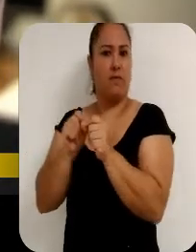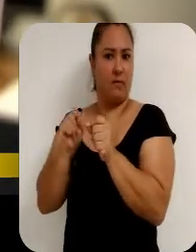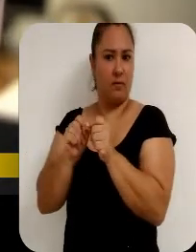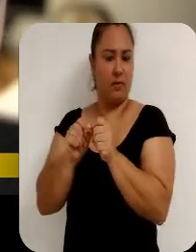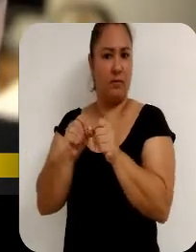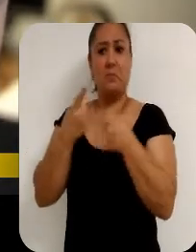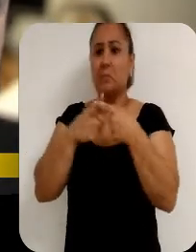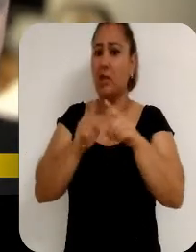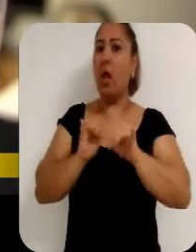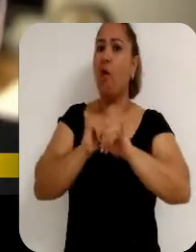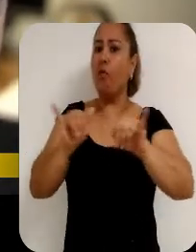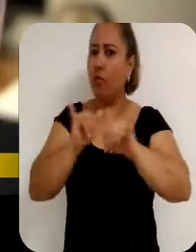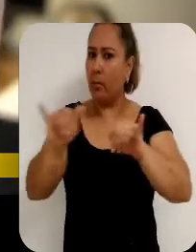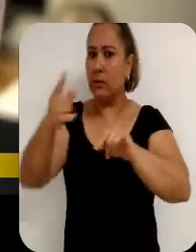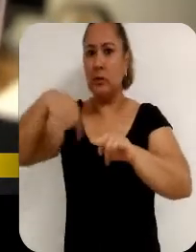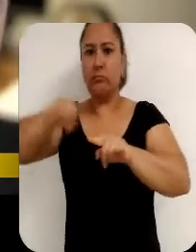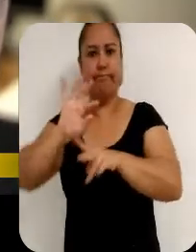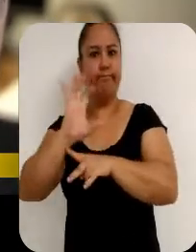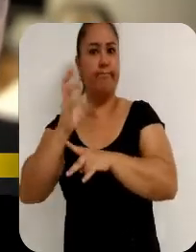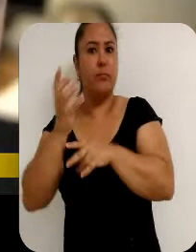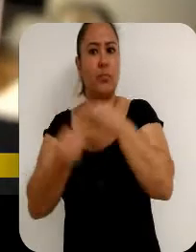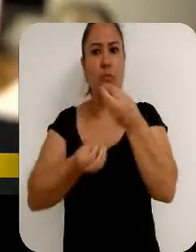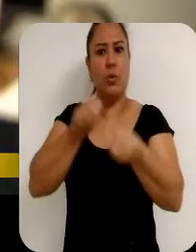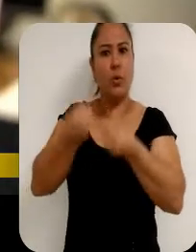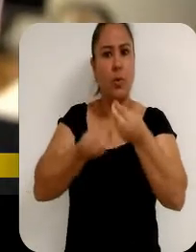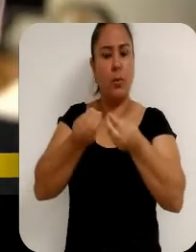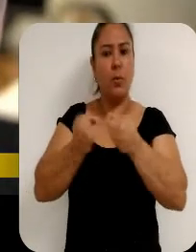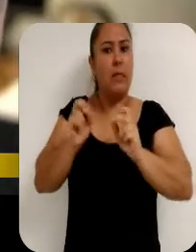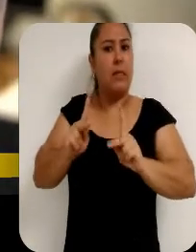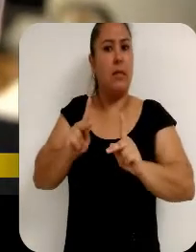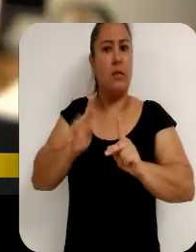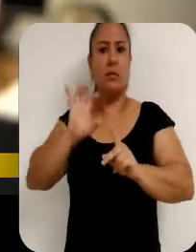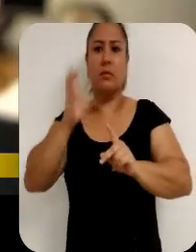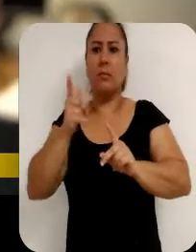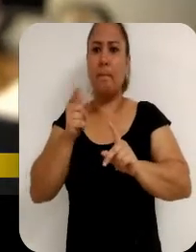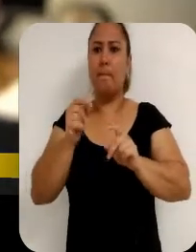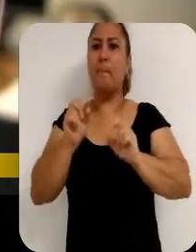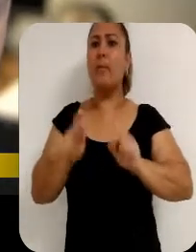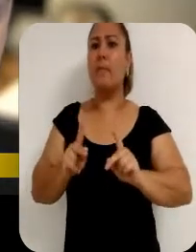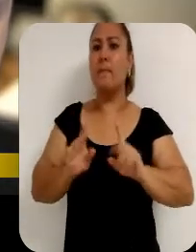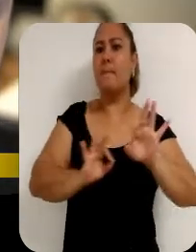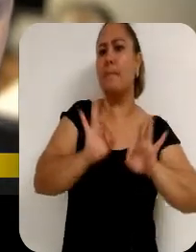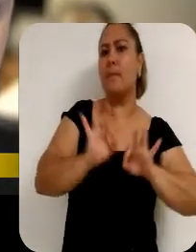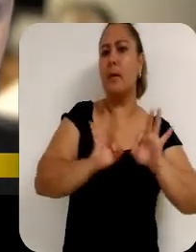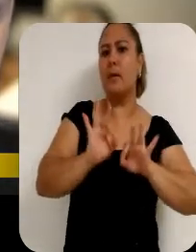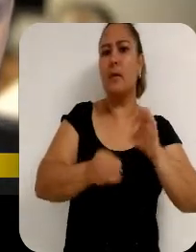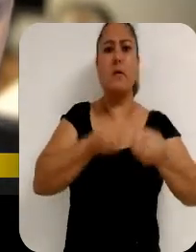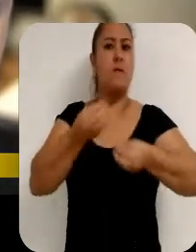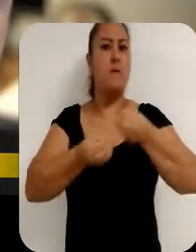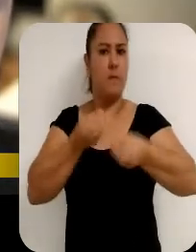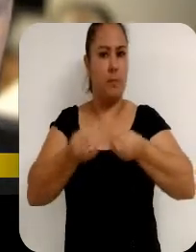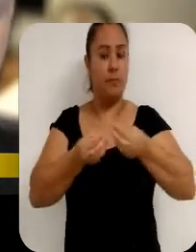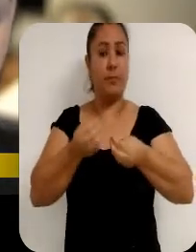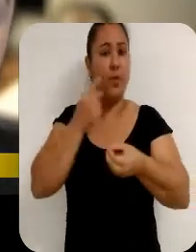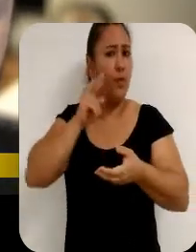decisão e para quem decide, para quem planeja, poder agir a respeito disso. Então eu vou ler para vocês um trechinho de um estudo